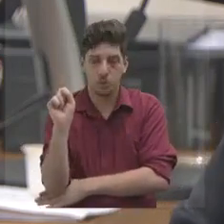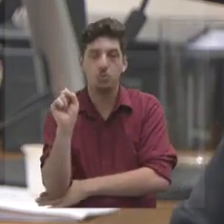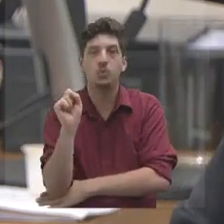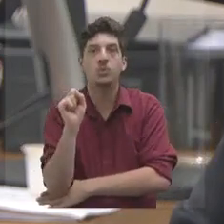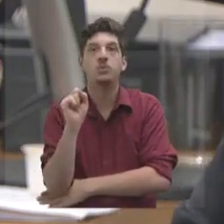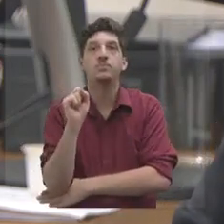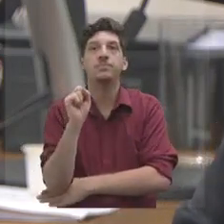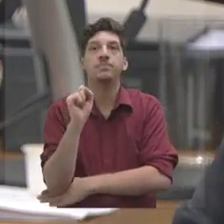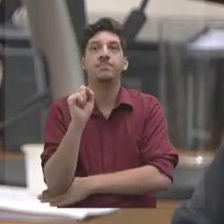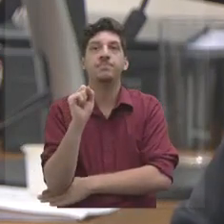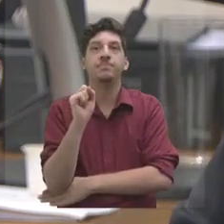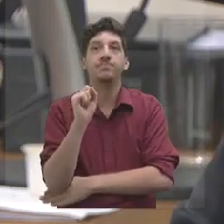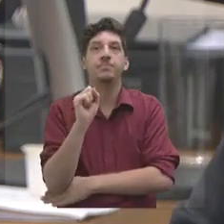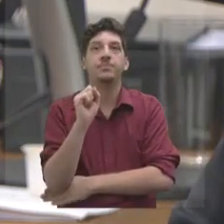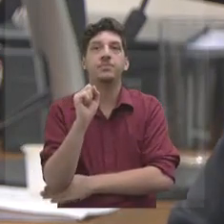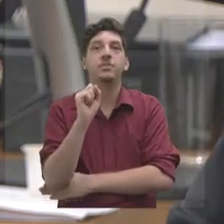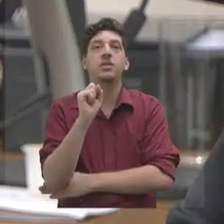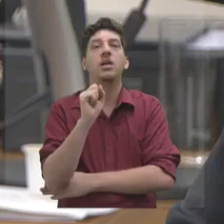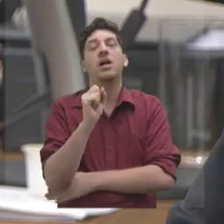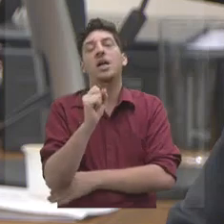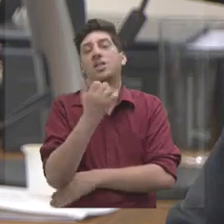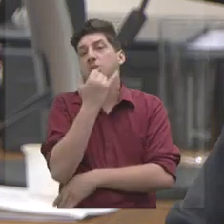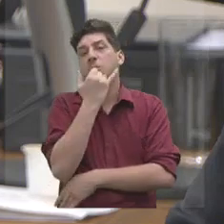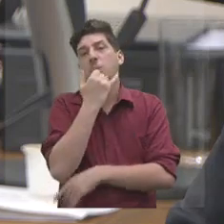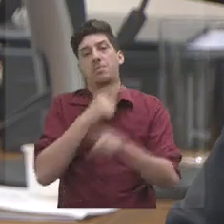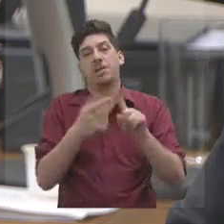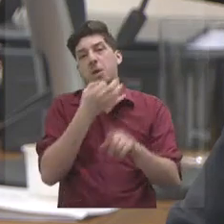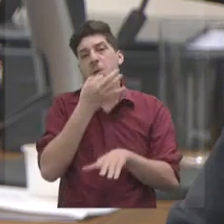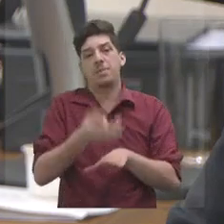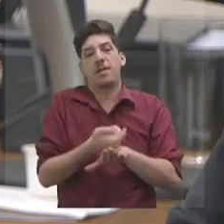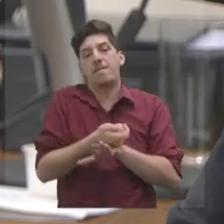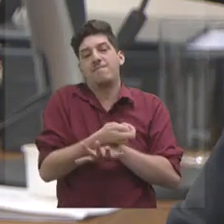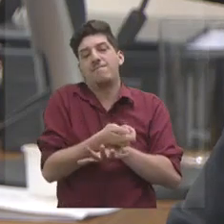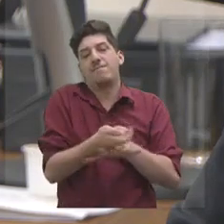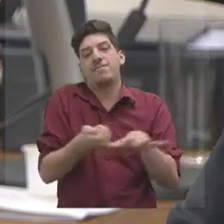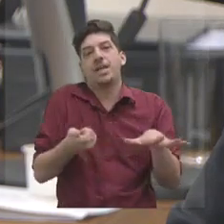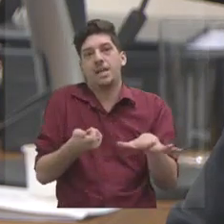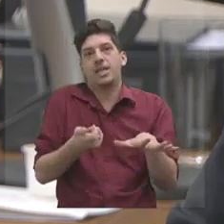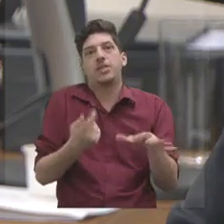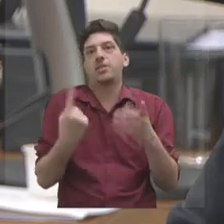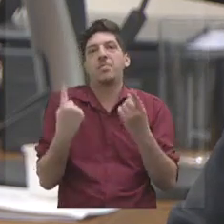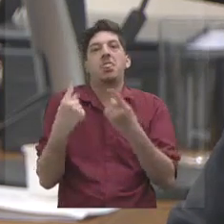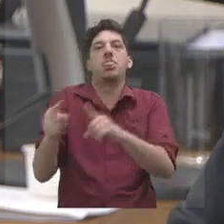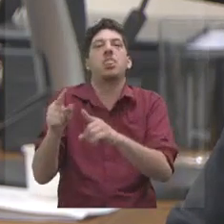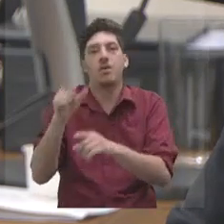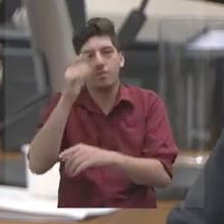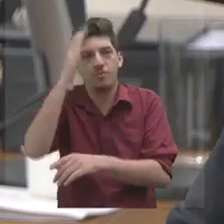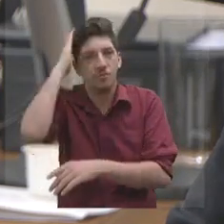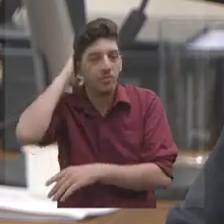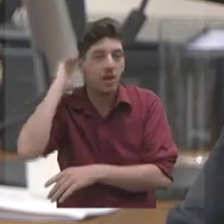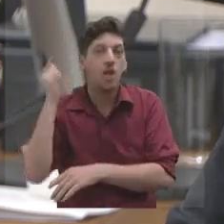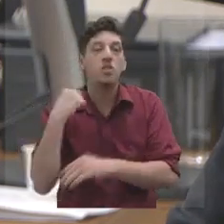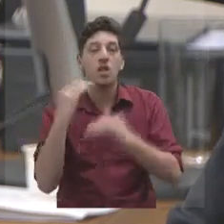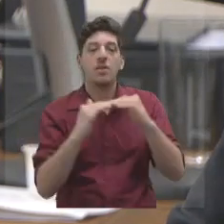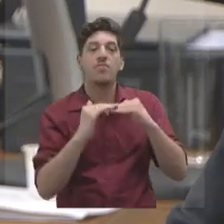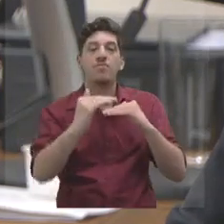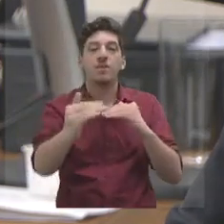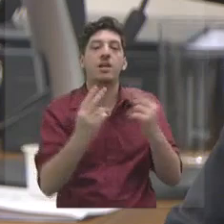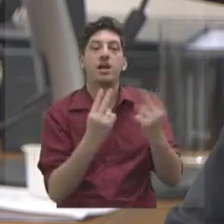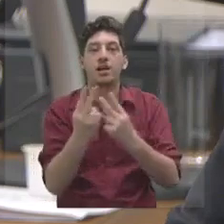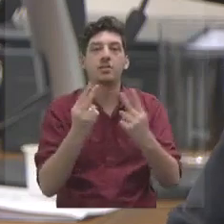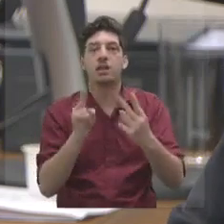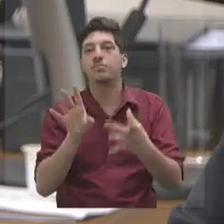eu não considero fake News né contra o governador a ideia de que a gente tá pavimentando uma estrada que vai ligar o rancho dele